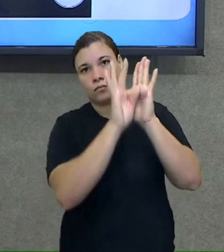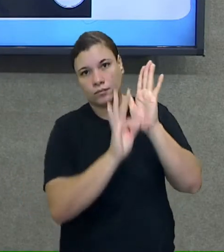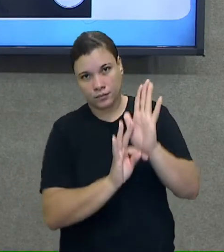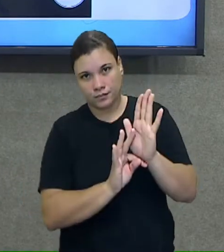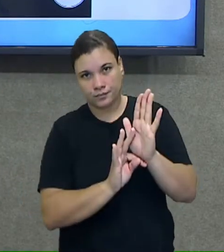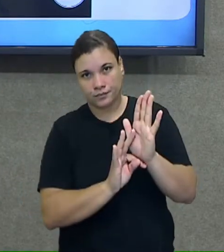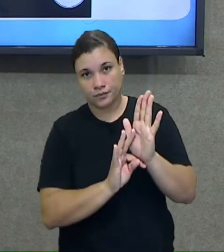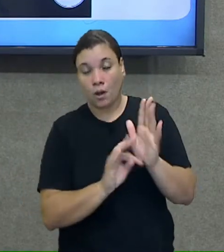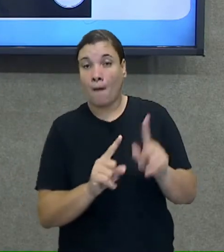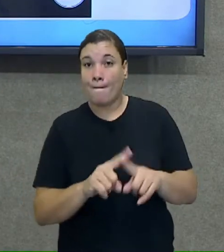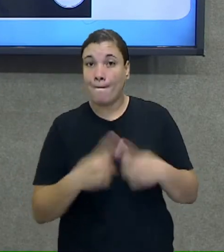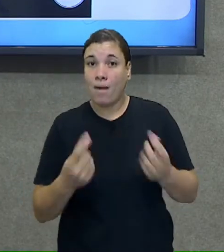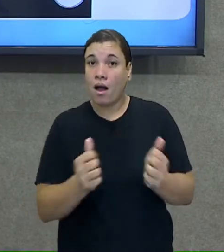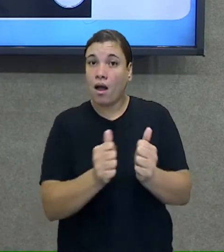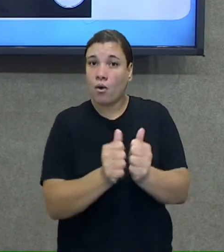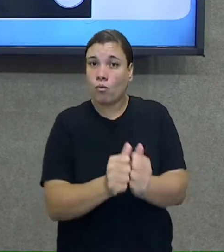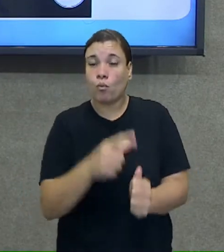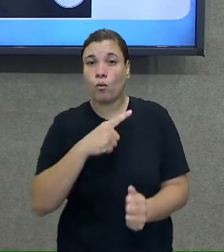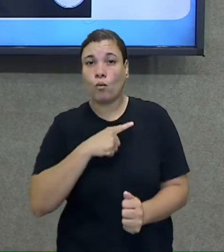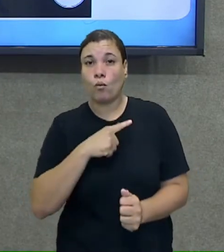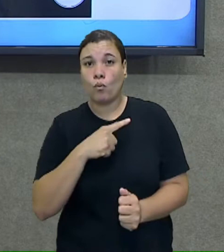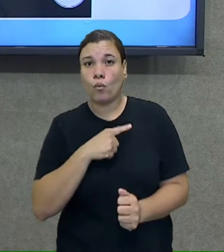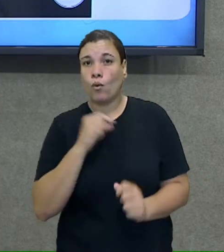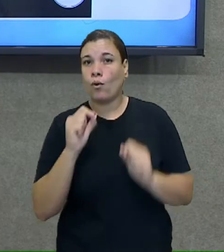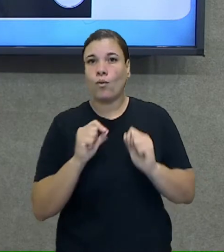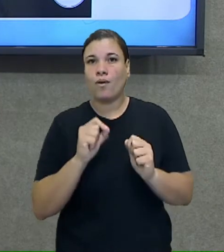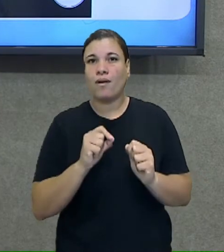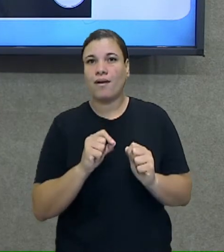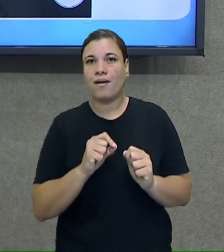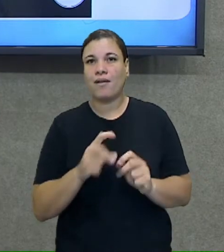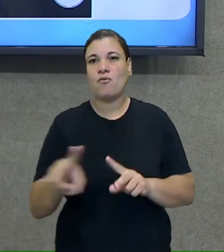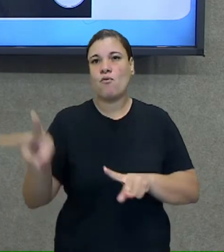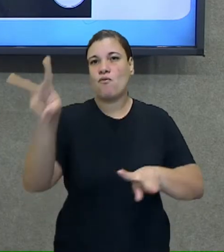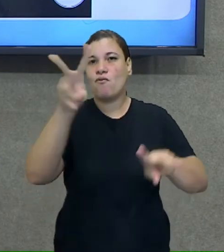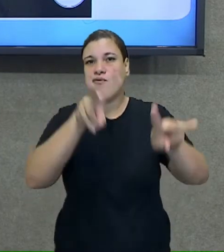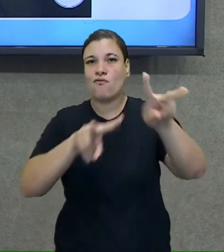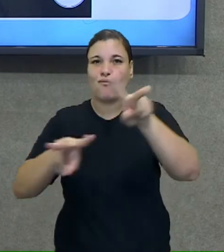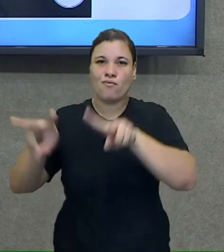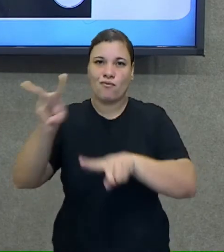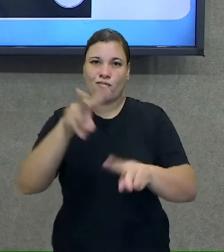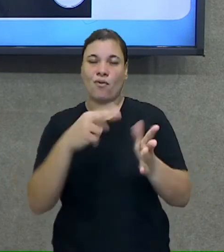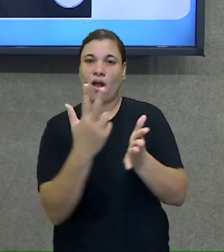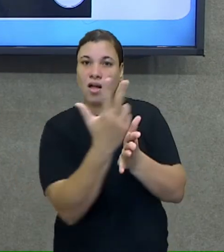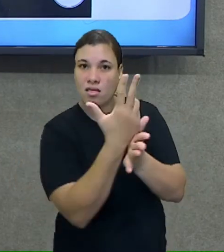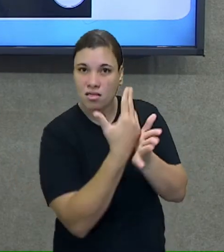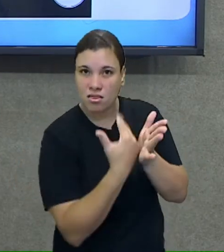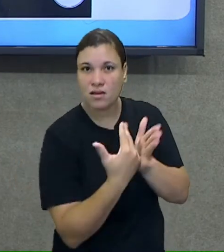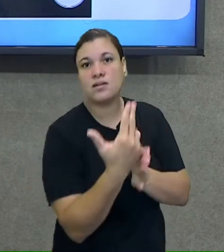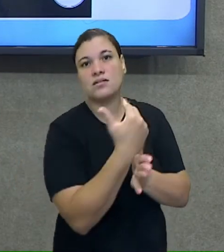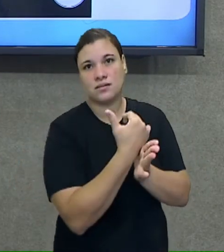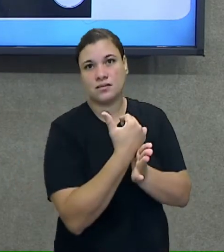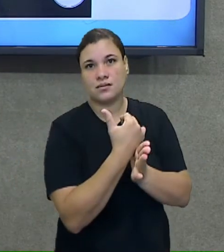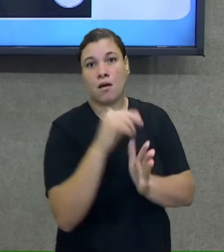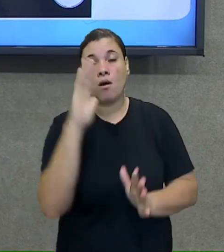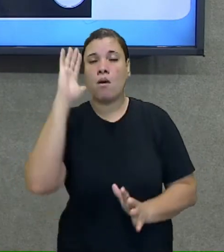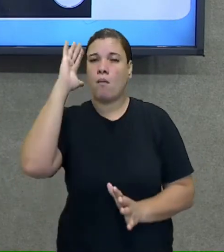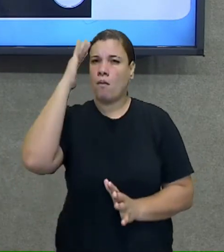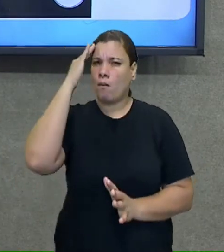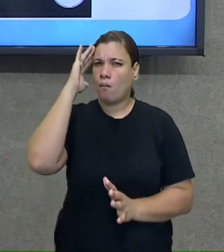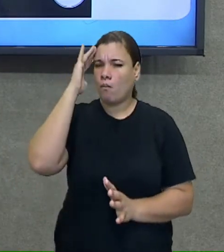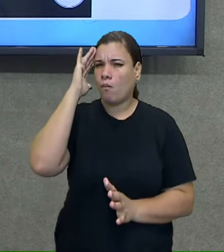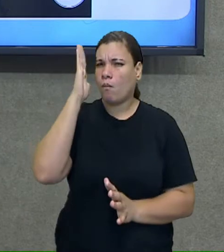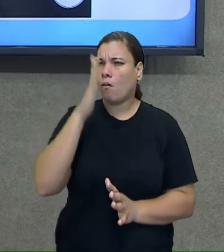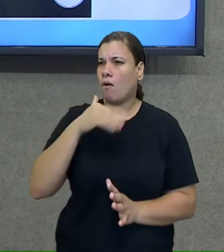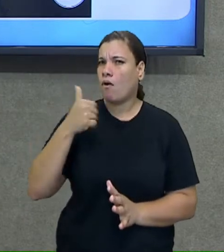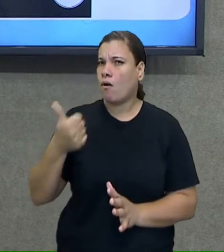os desenhos dessas informações que estão aí explícitas para que a gente possa entender melhor do